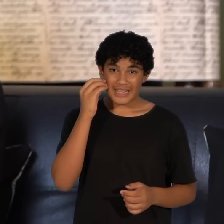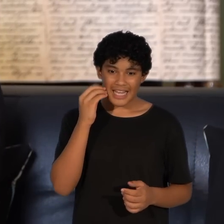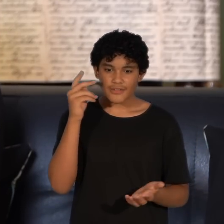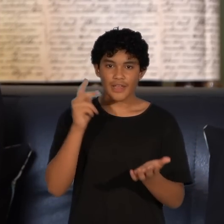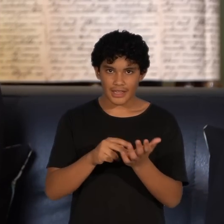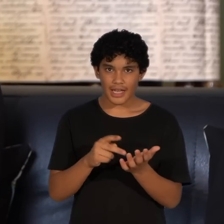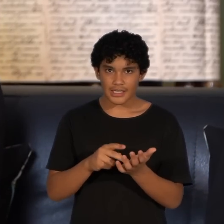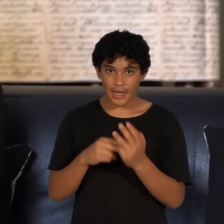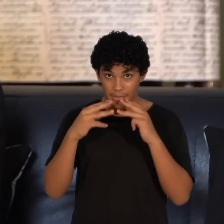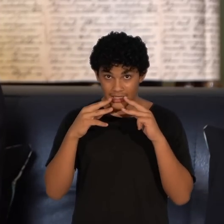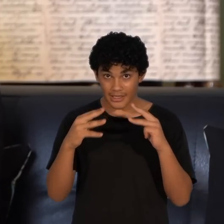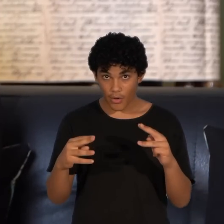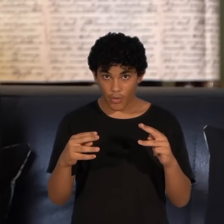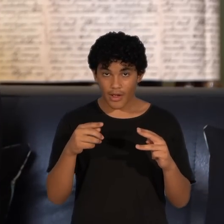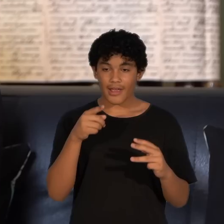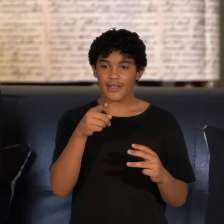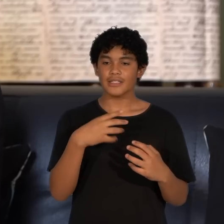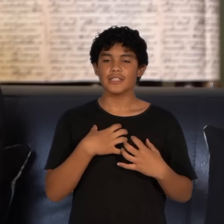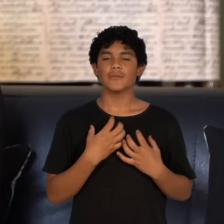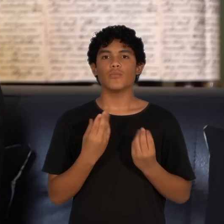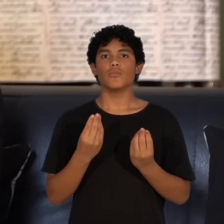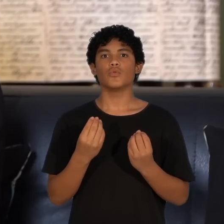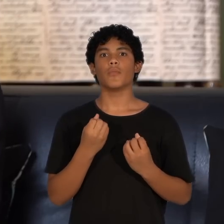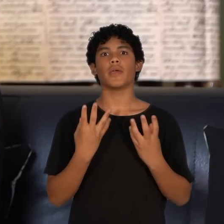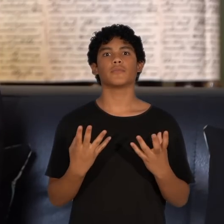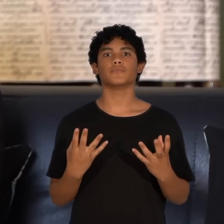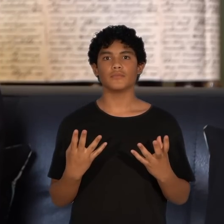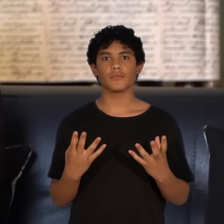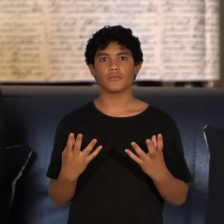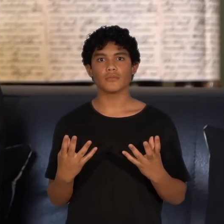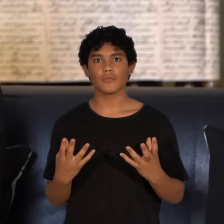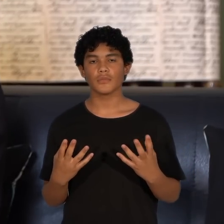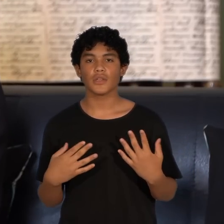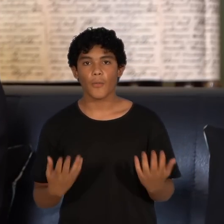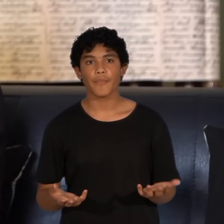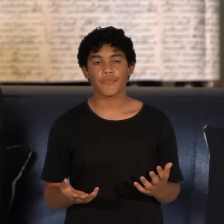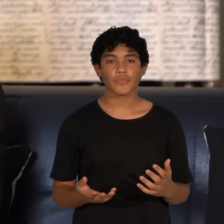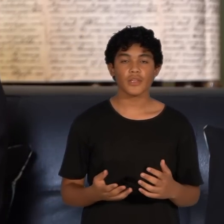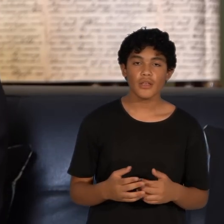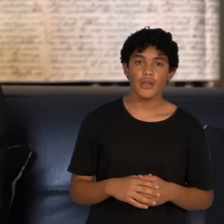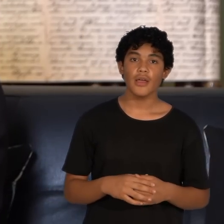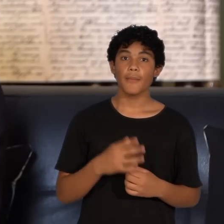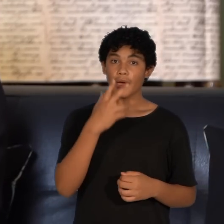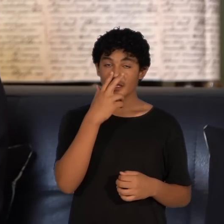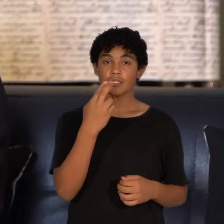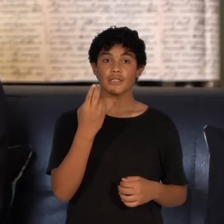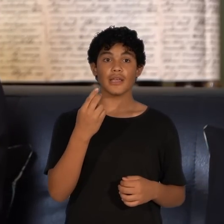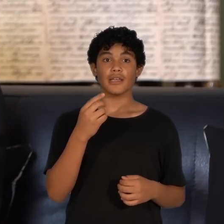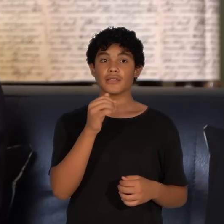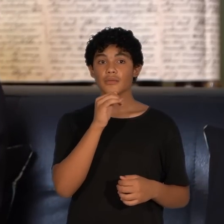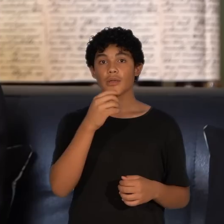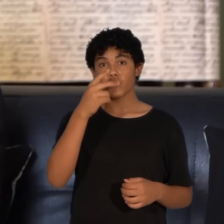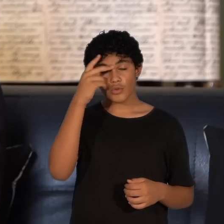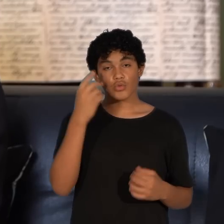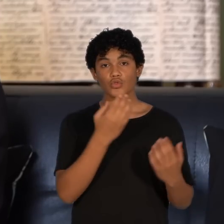plenitude, que perde a fome. Por exemplo, um jovem ou qualquer pessoa que começa a fazer um joguinho na internet e começa a ficar,